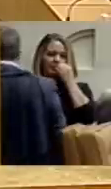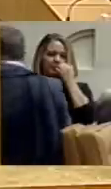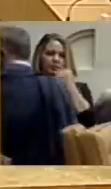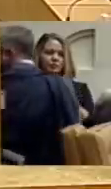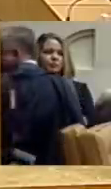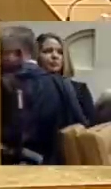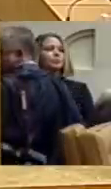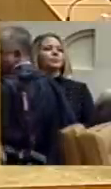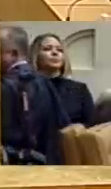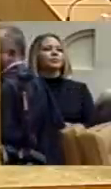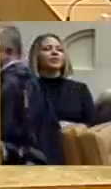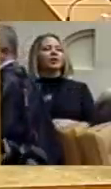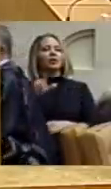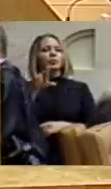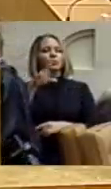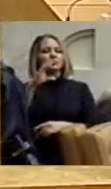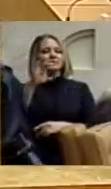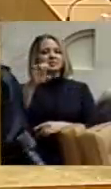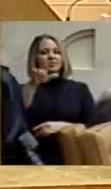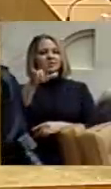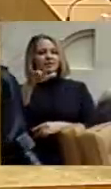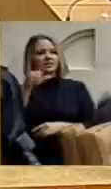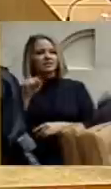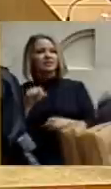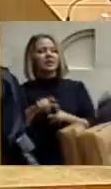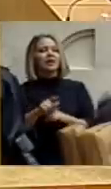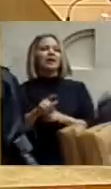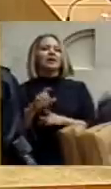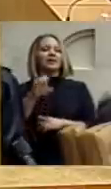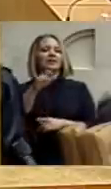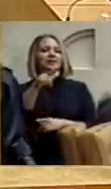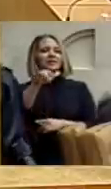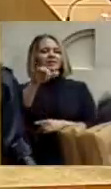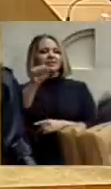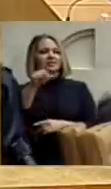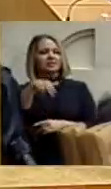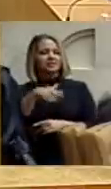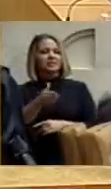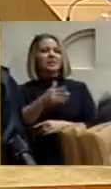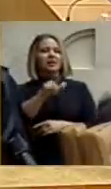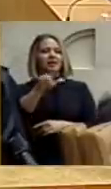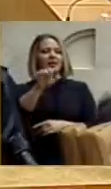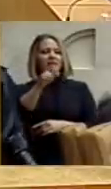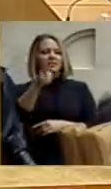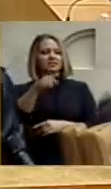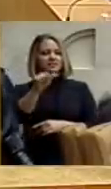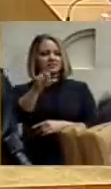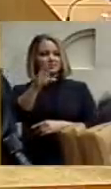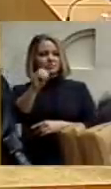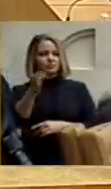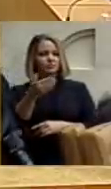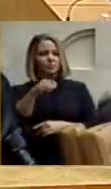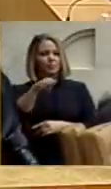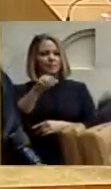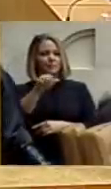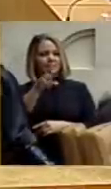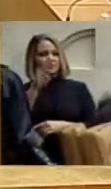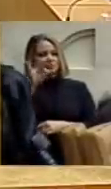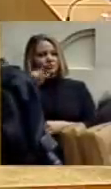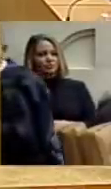Cazé, Lucélia Santos, Eliana Pittman, Lázaro Ramos, Martinho da Vila e Milton